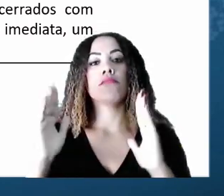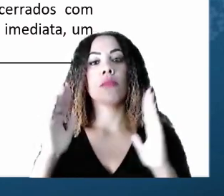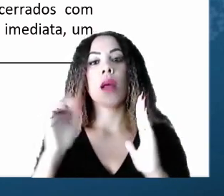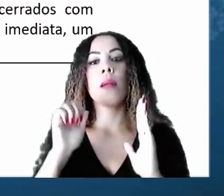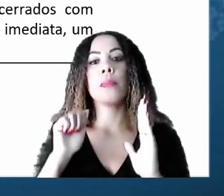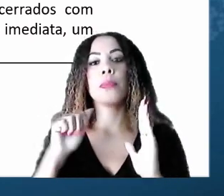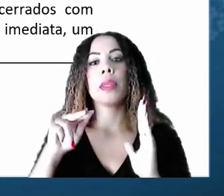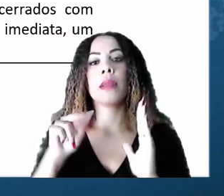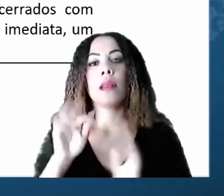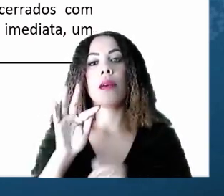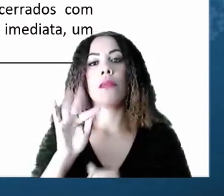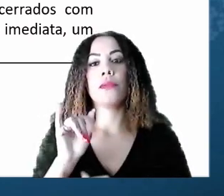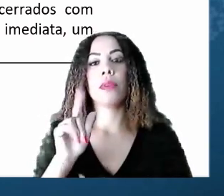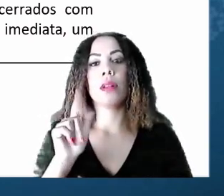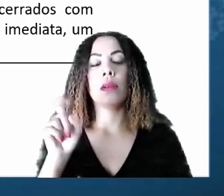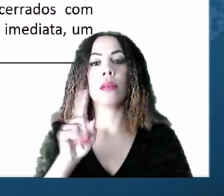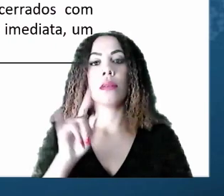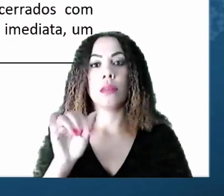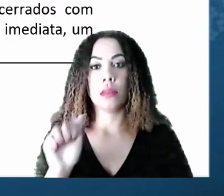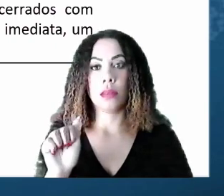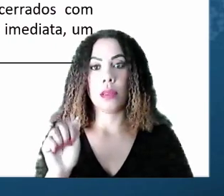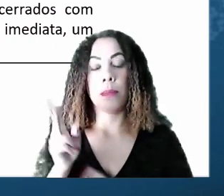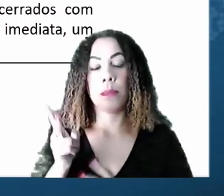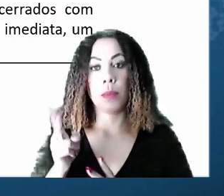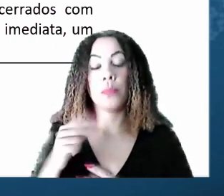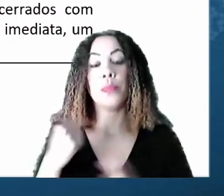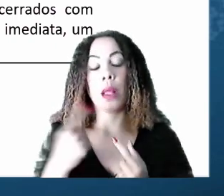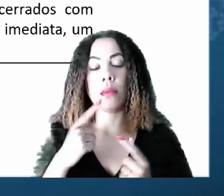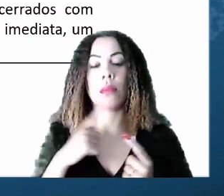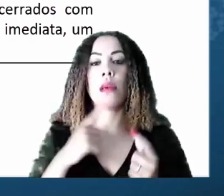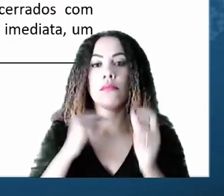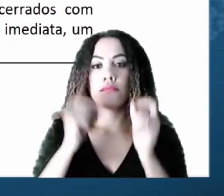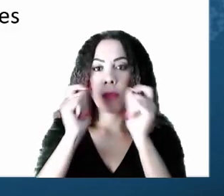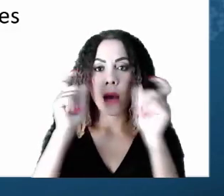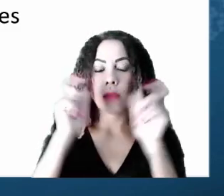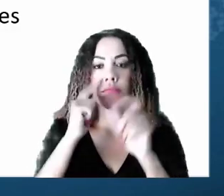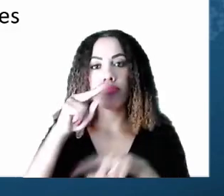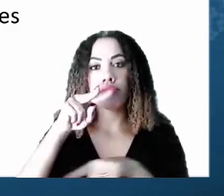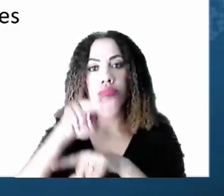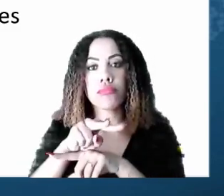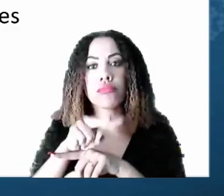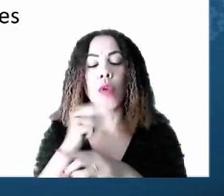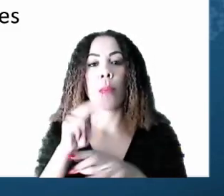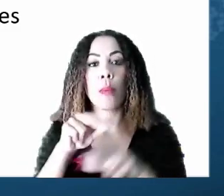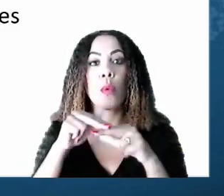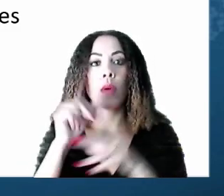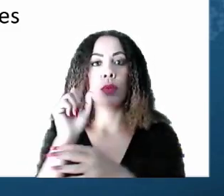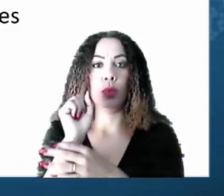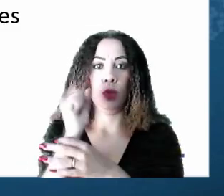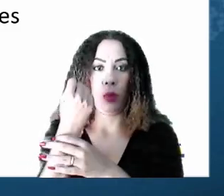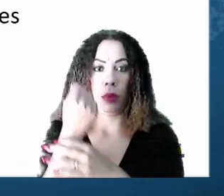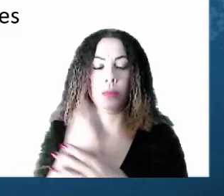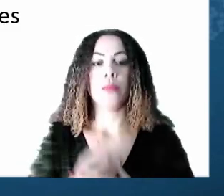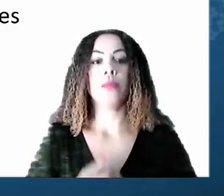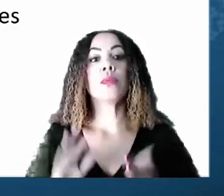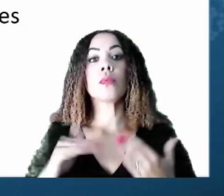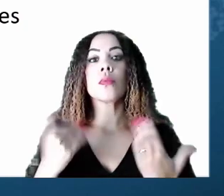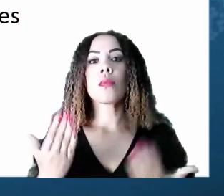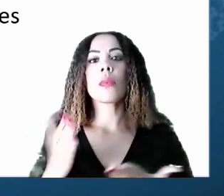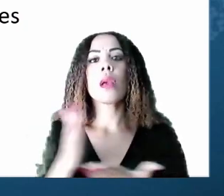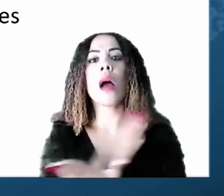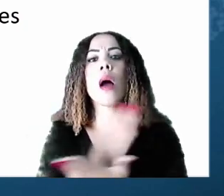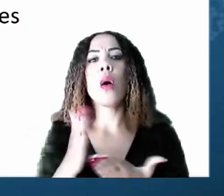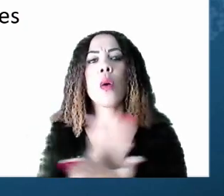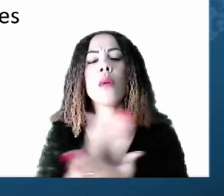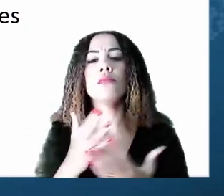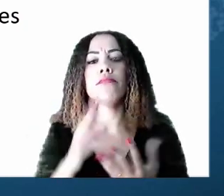anafilaxia. Tá? Então, a gente está bem atento a essa questão de segurança. Então, fazendo algumas considerações